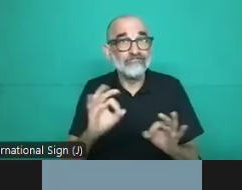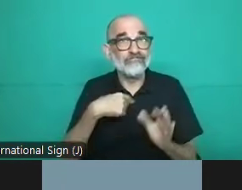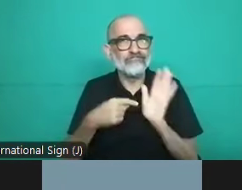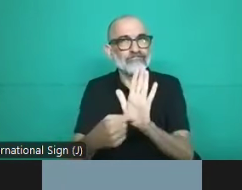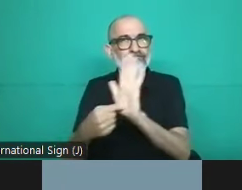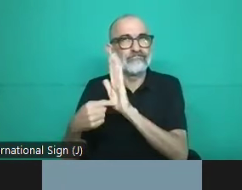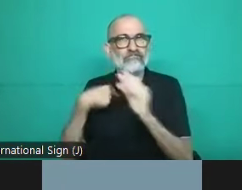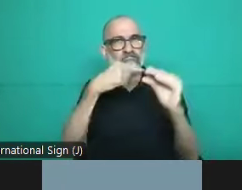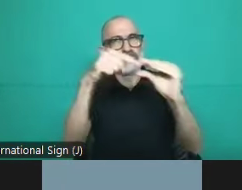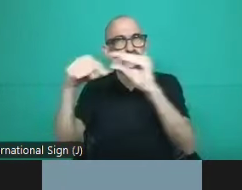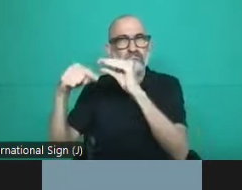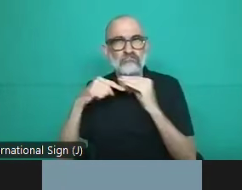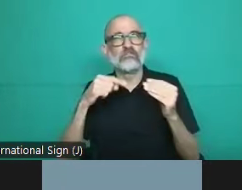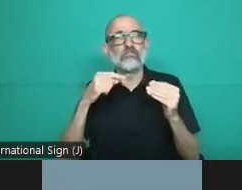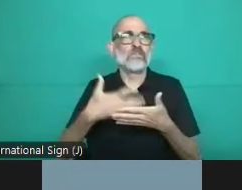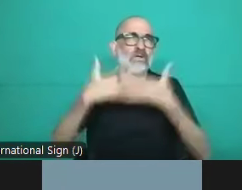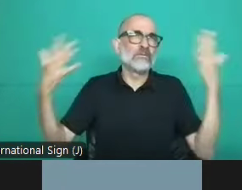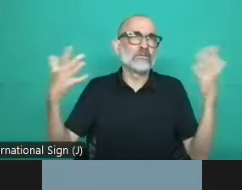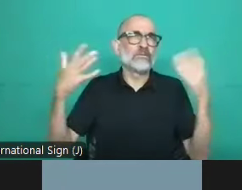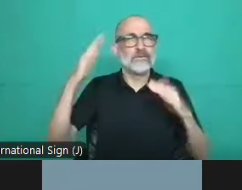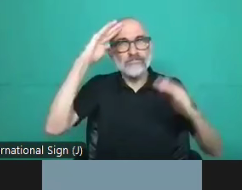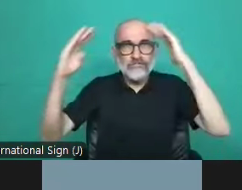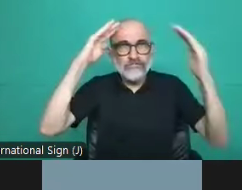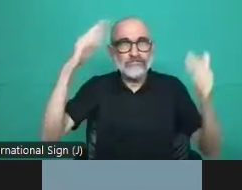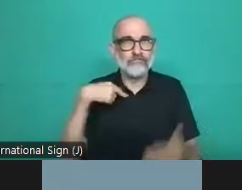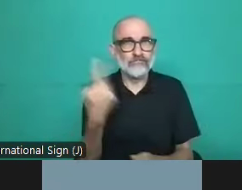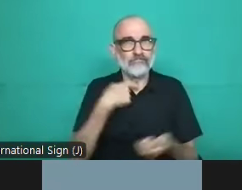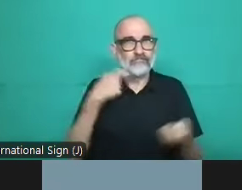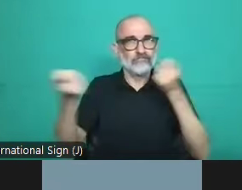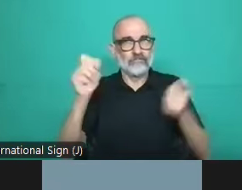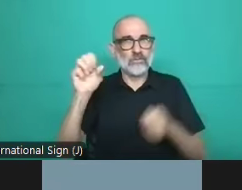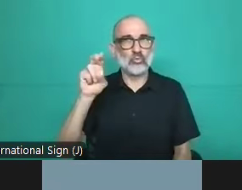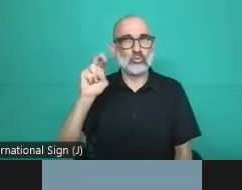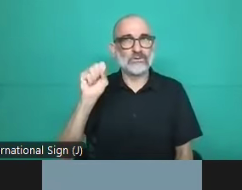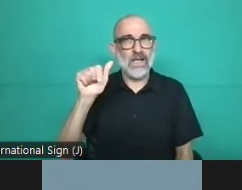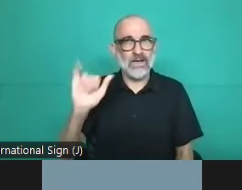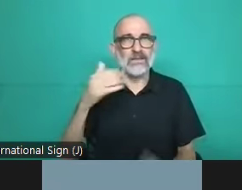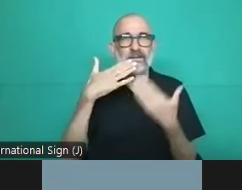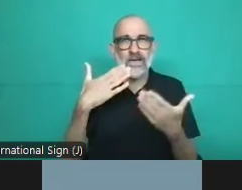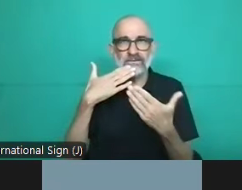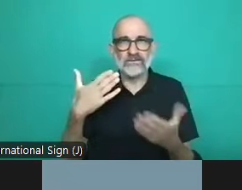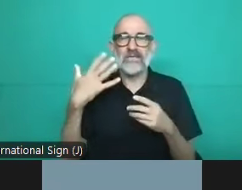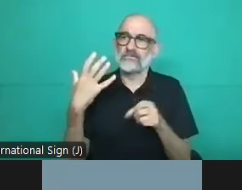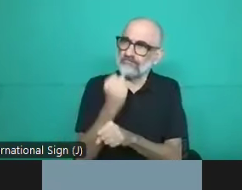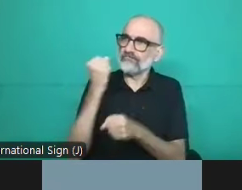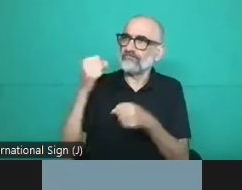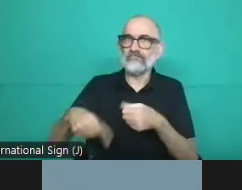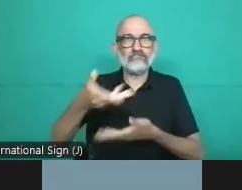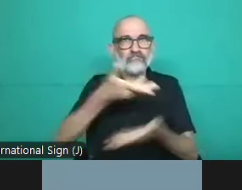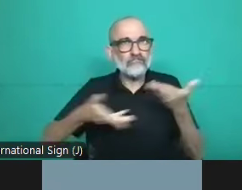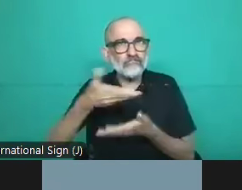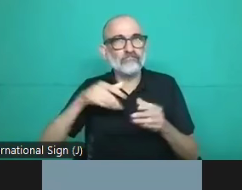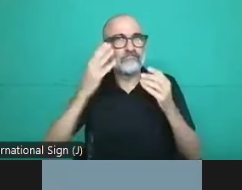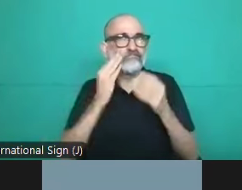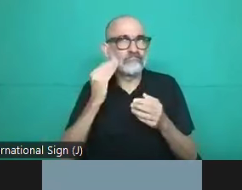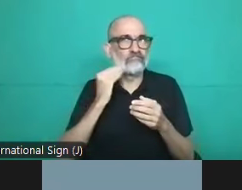Os eventos adversos na obstetrícia são associados a problemas na comunicação, num